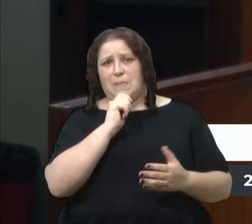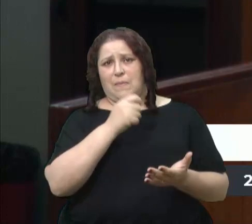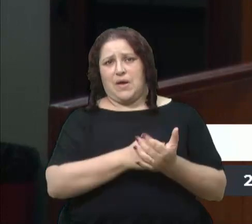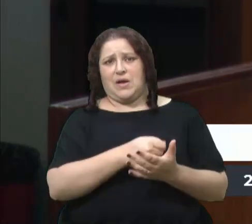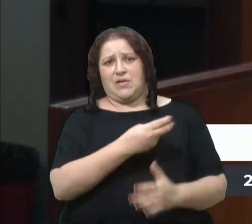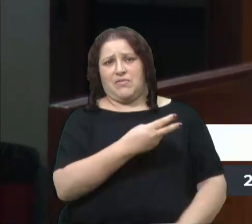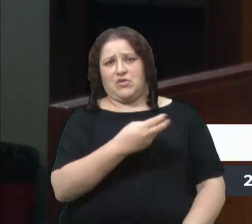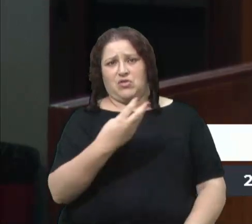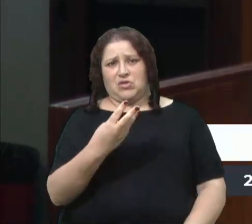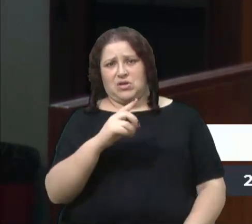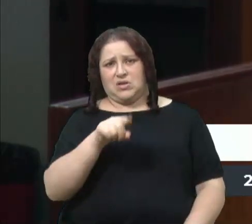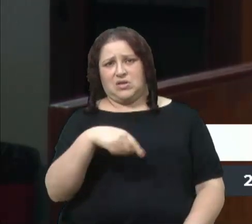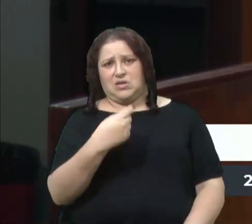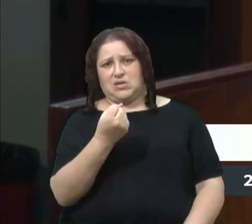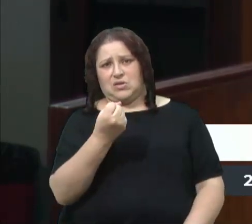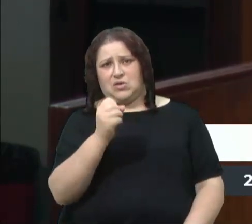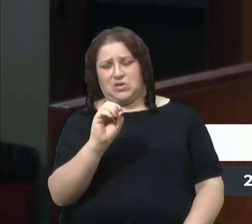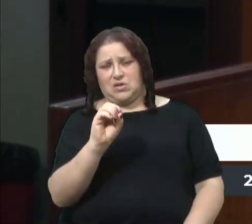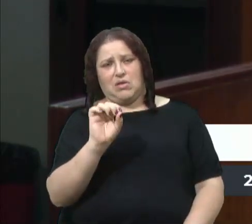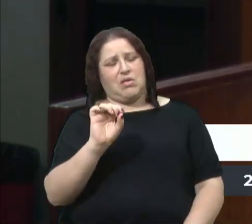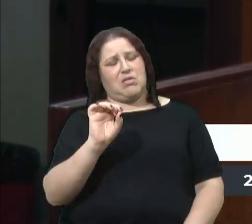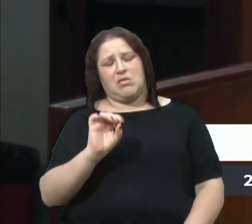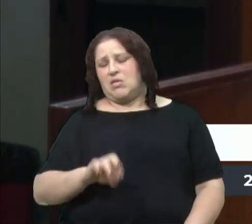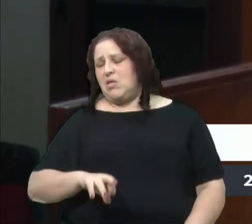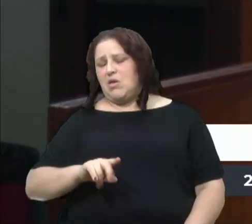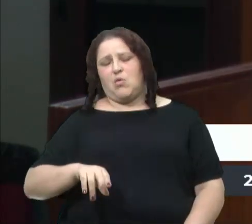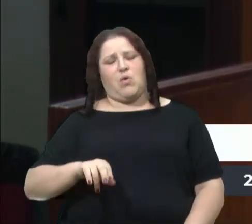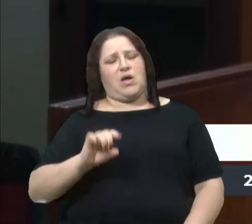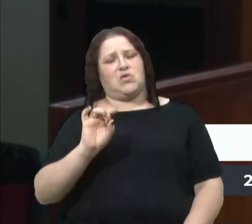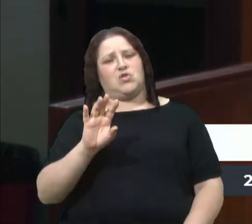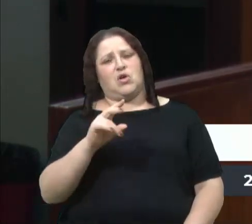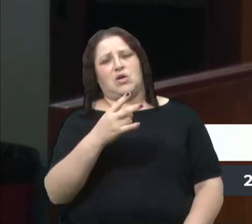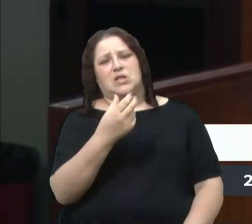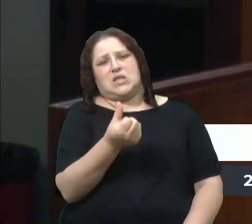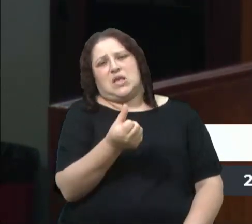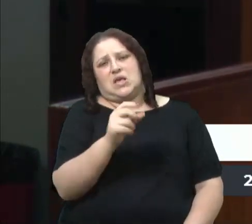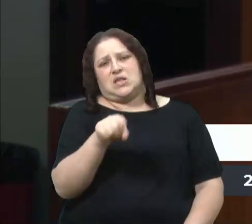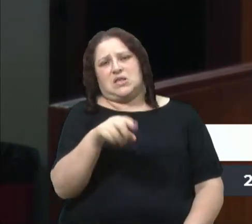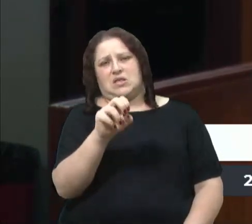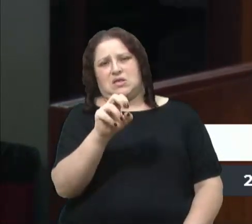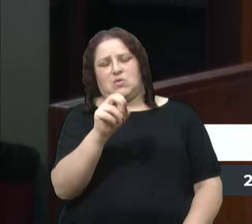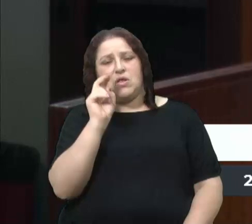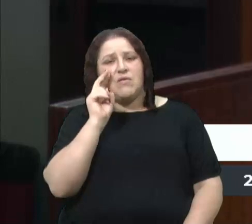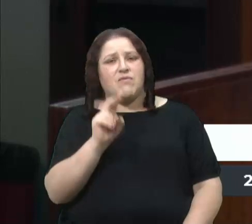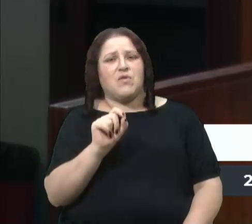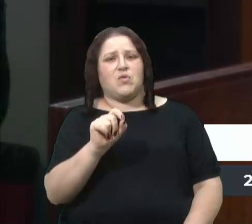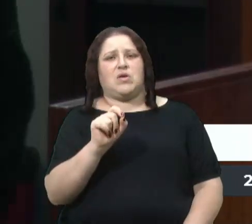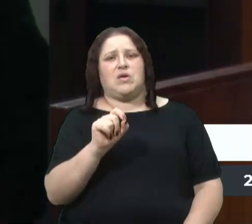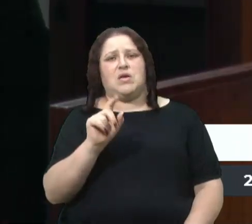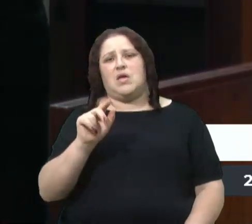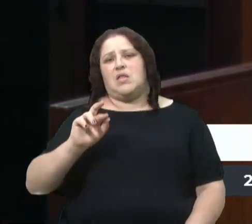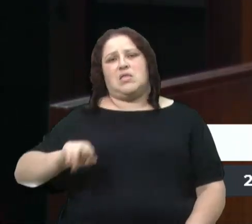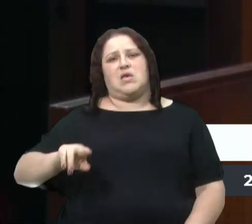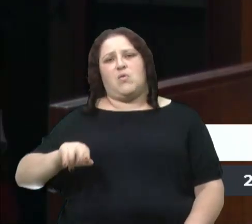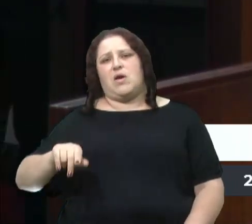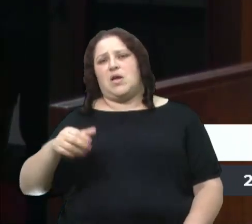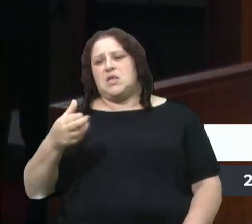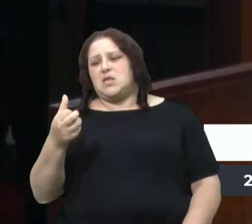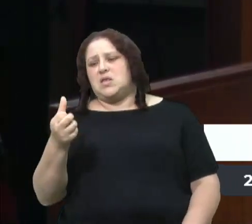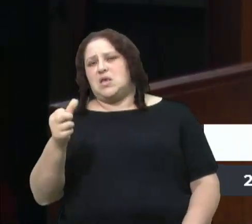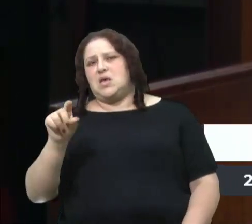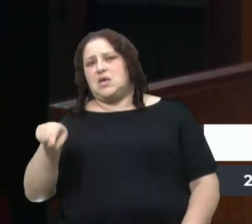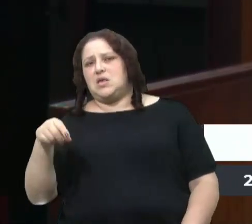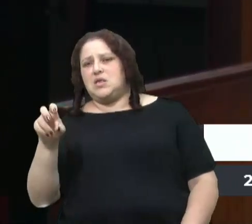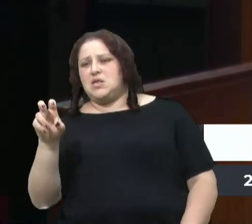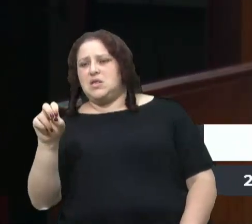23,80 e não mais somente R$ 6,50. Então vejam, pessoal, que não é de R$ 6,50 para R$ 11,90,